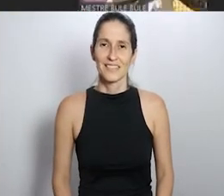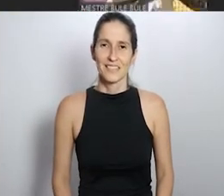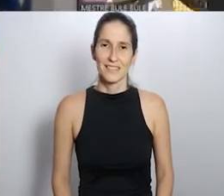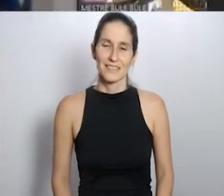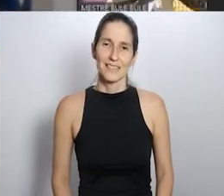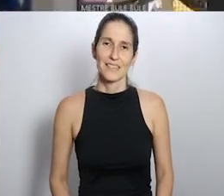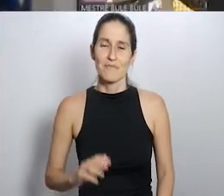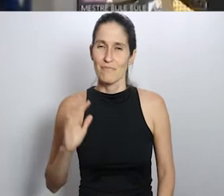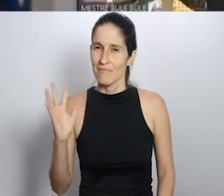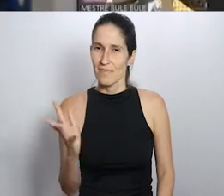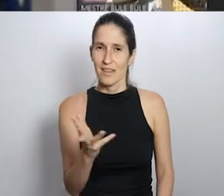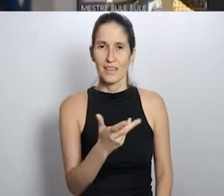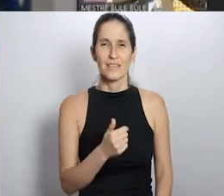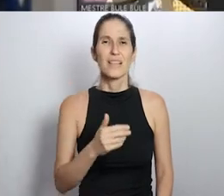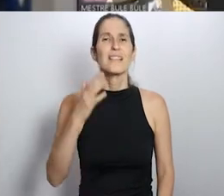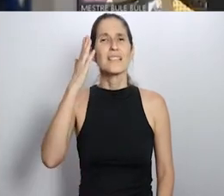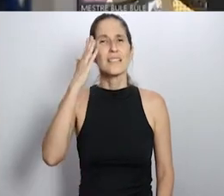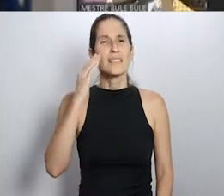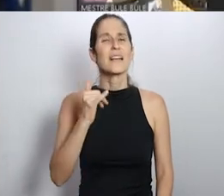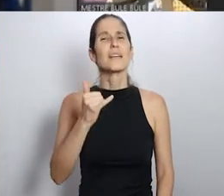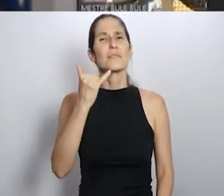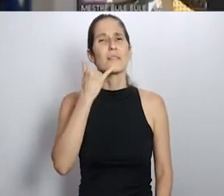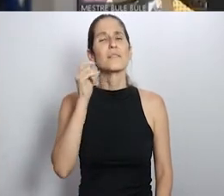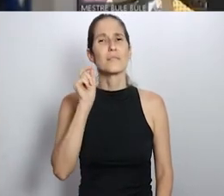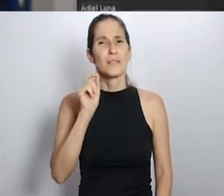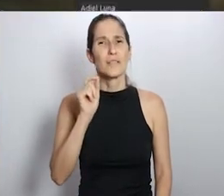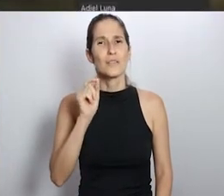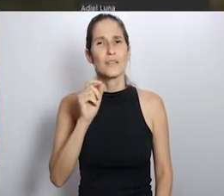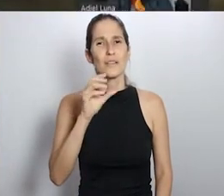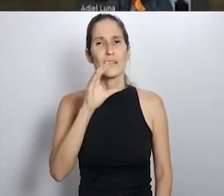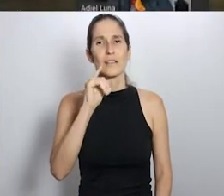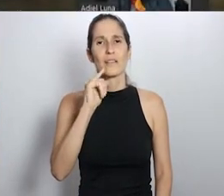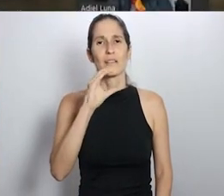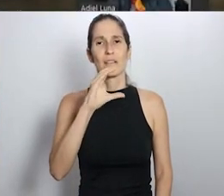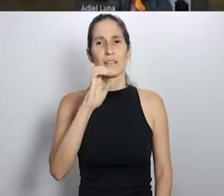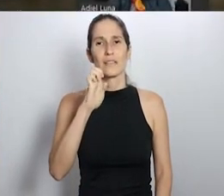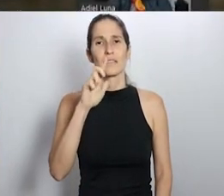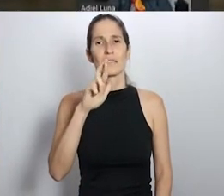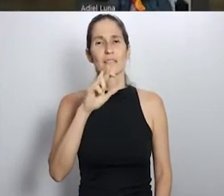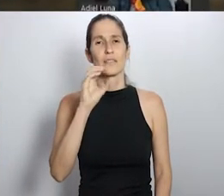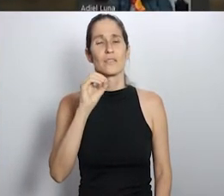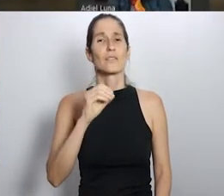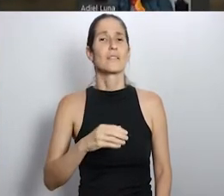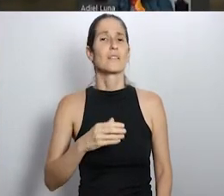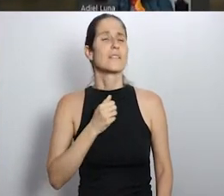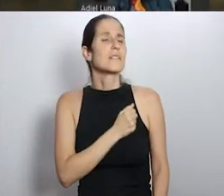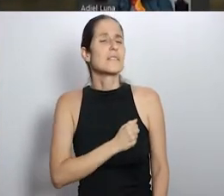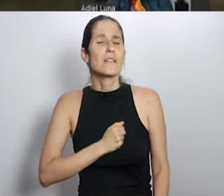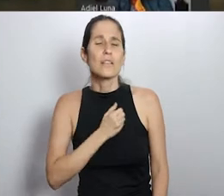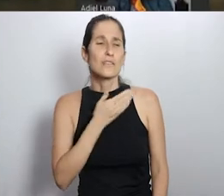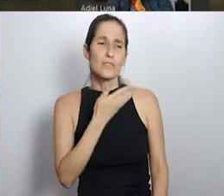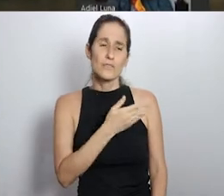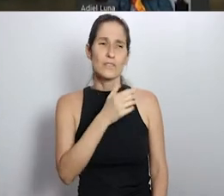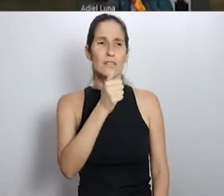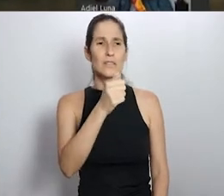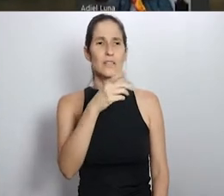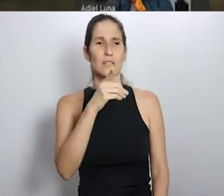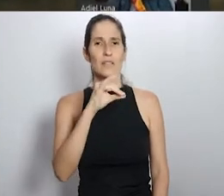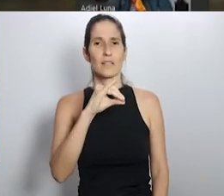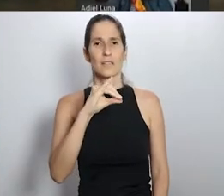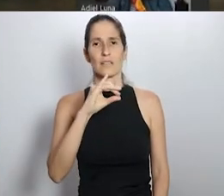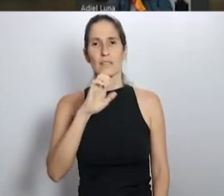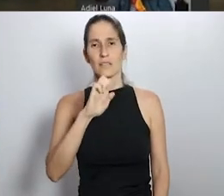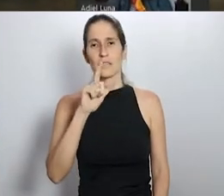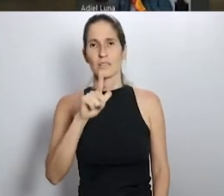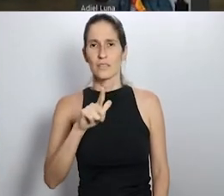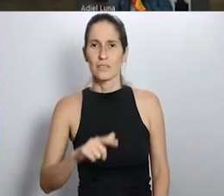prazer. Bem, vamos falar. Quem me ligou tem 3 dias. Foi Cícero, morrendo de saudade de